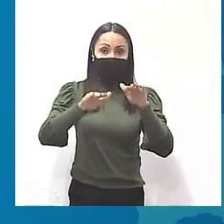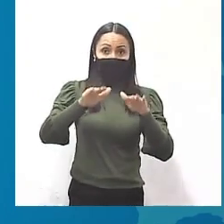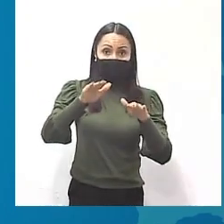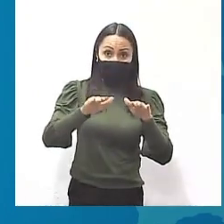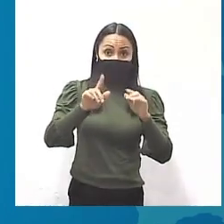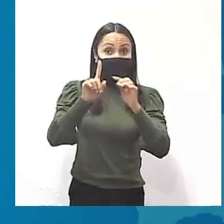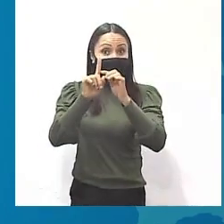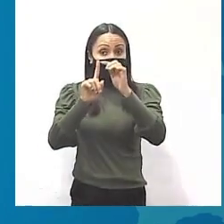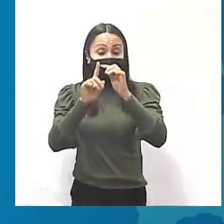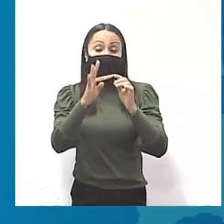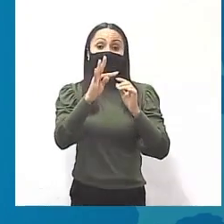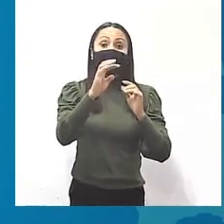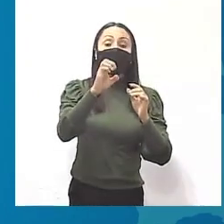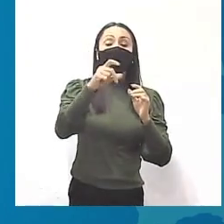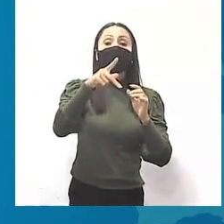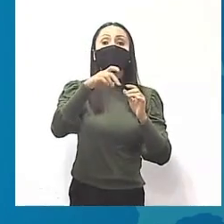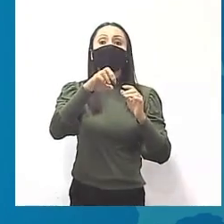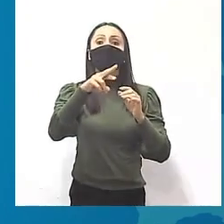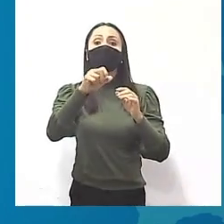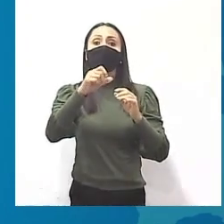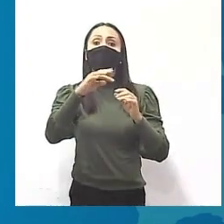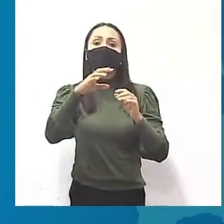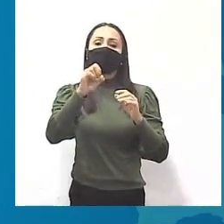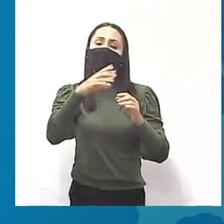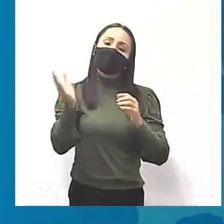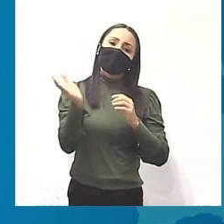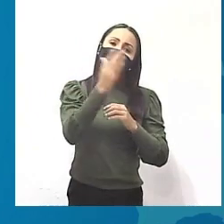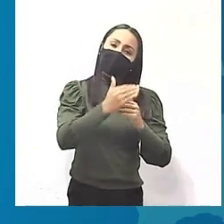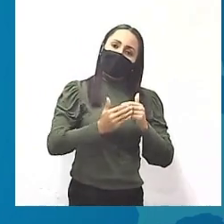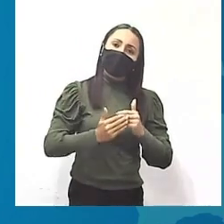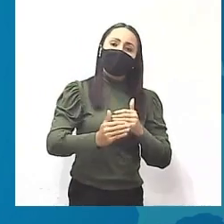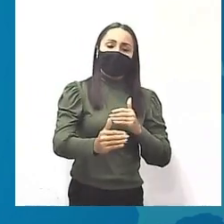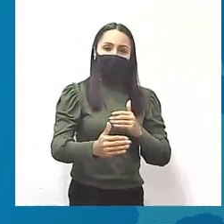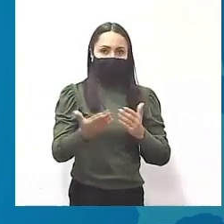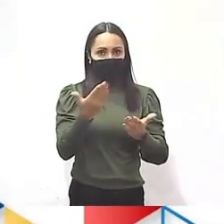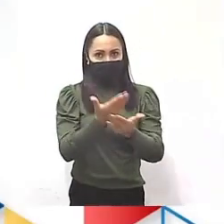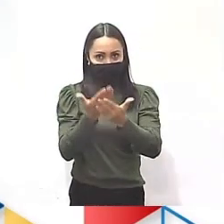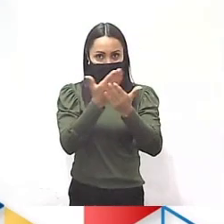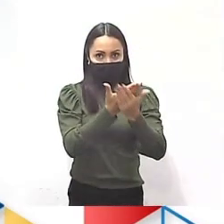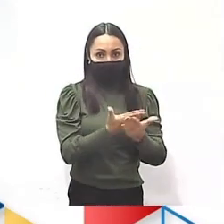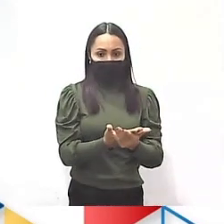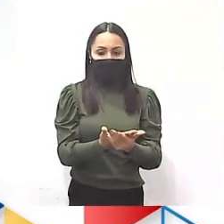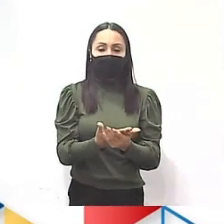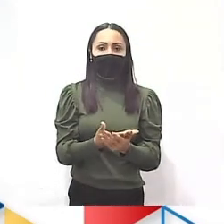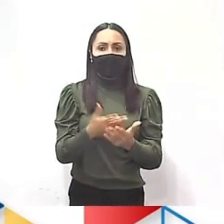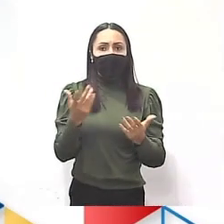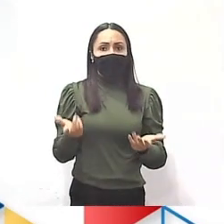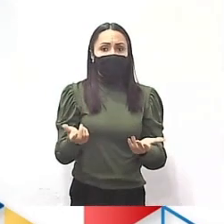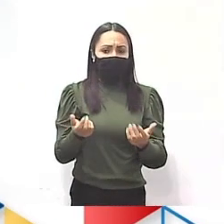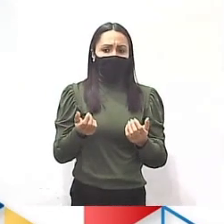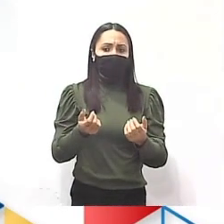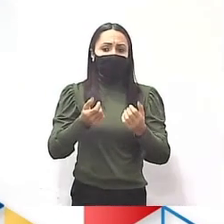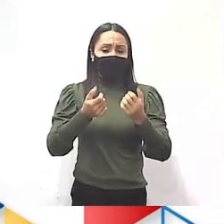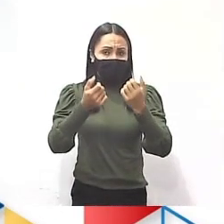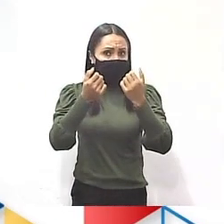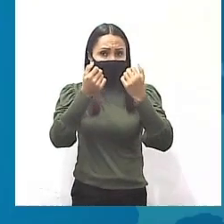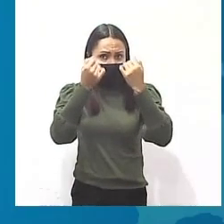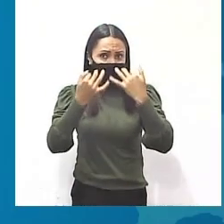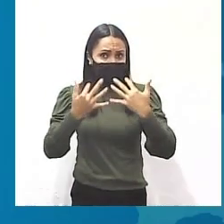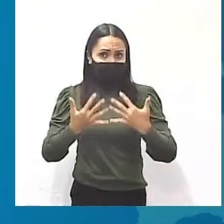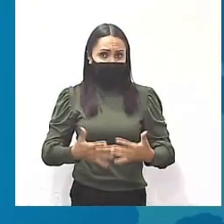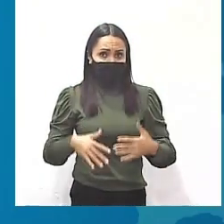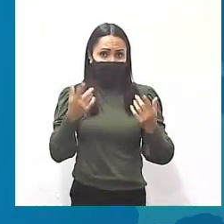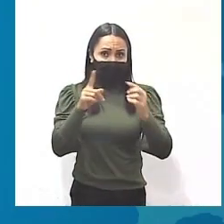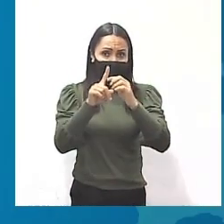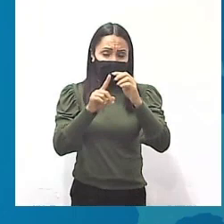de temperatura. Então, bora começar a nossa aula. Mas para falar de temperatura e da